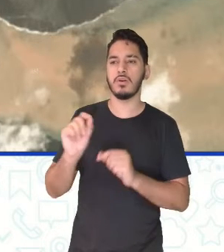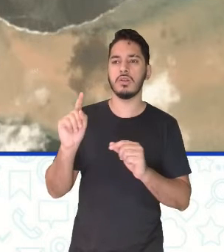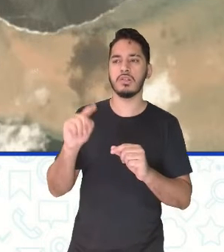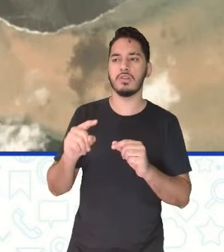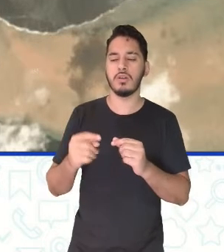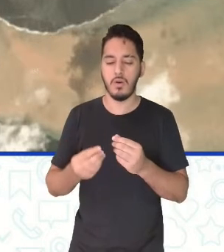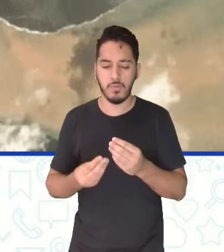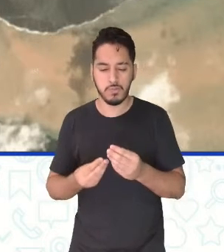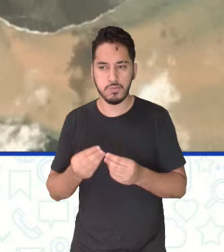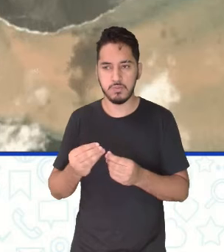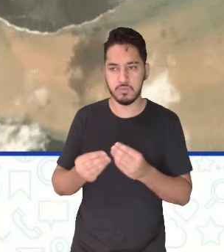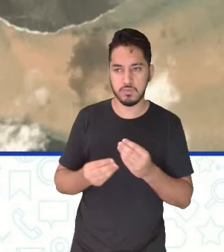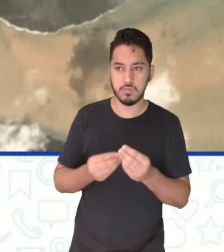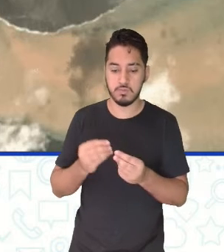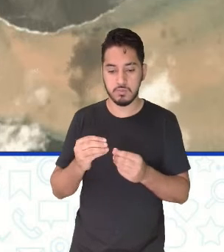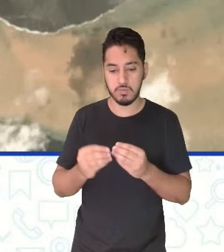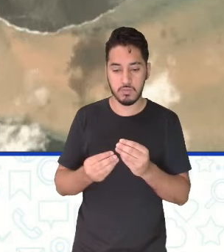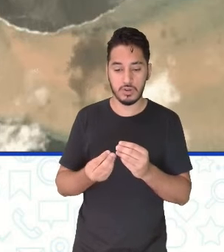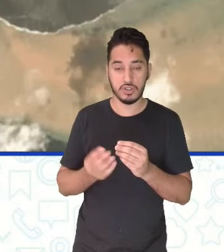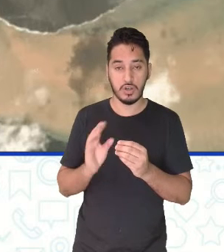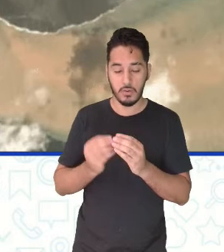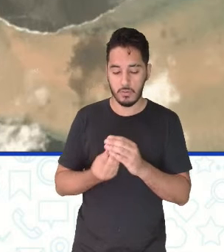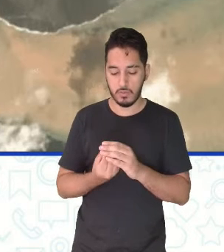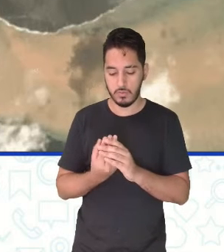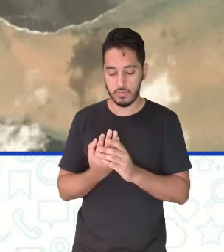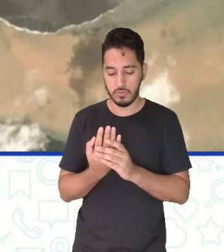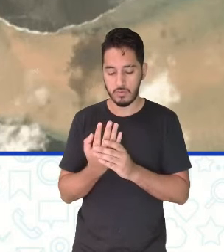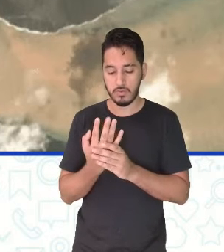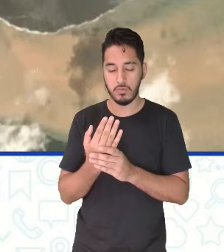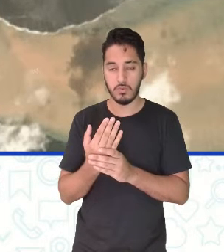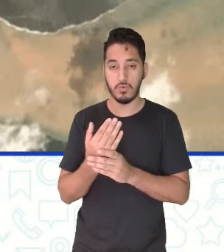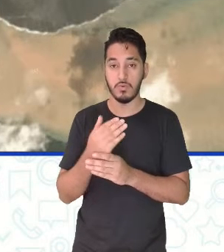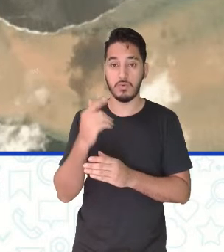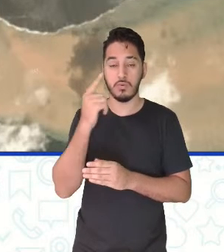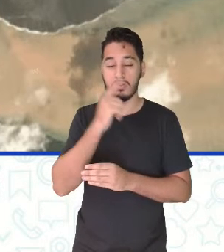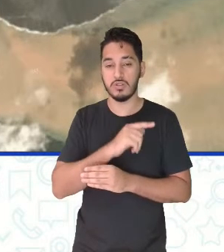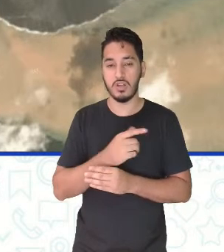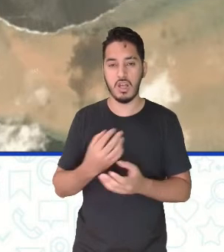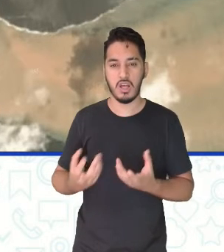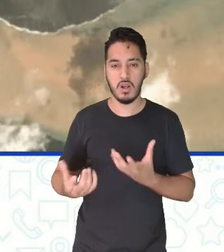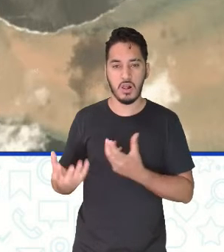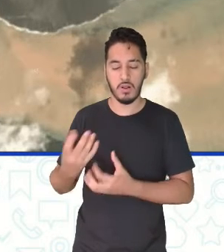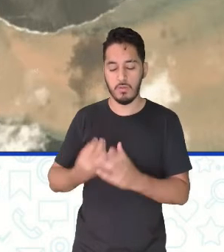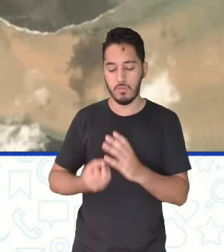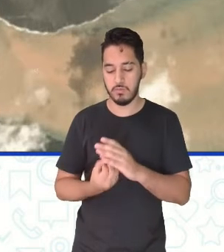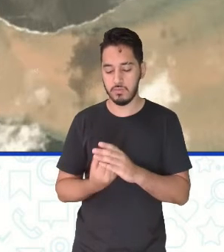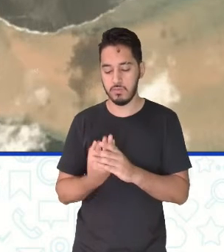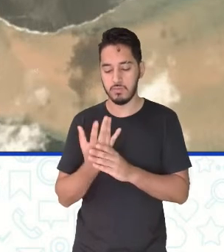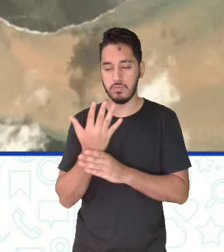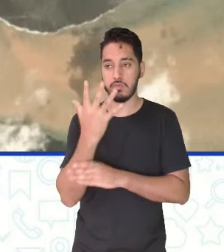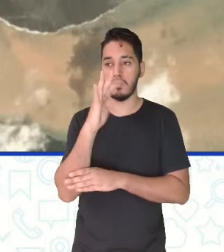na Terra, até ocorrer o processo de erupção. Aí a outra imagem que está ali ao lado já é